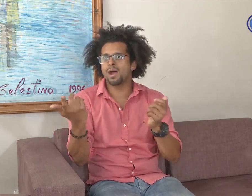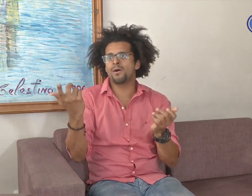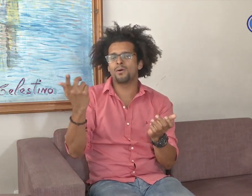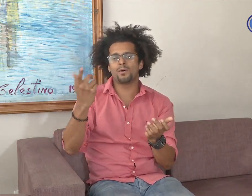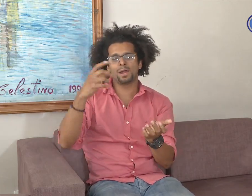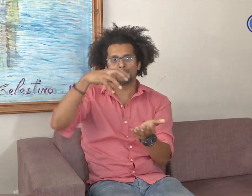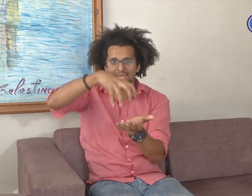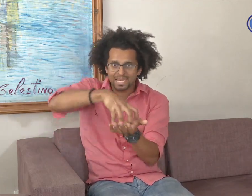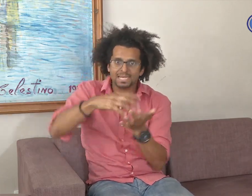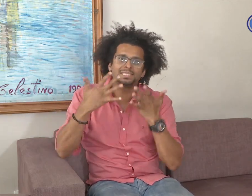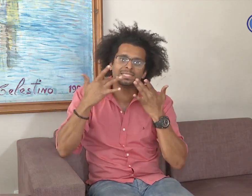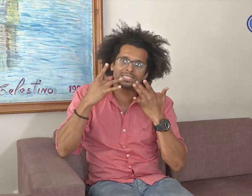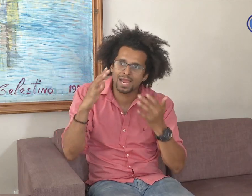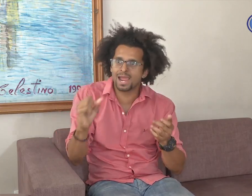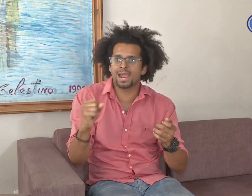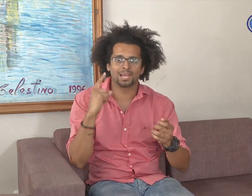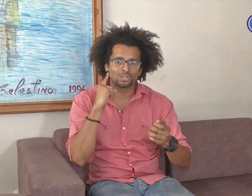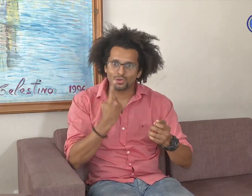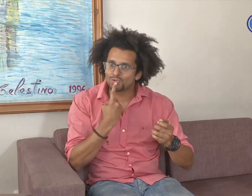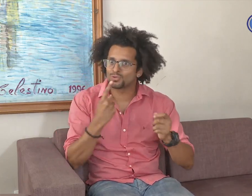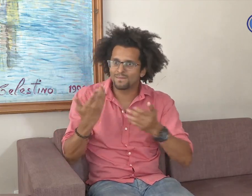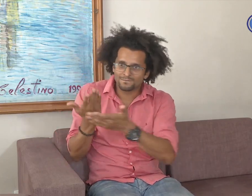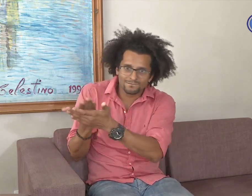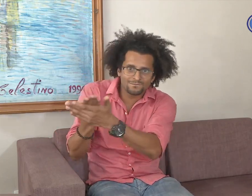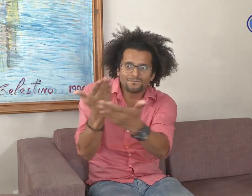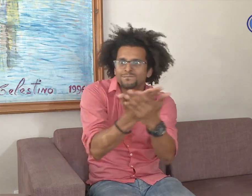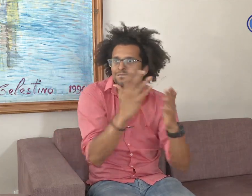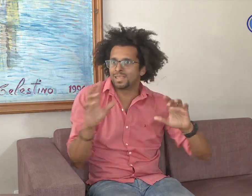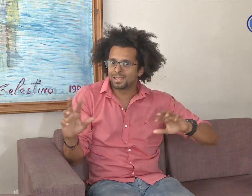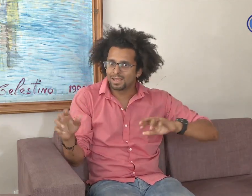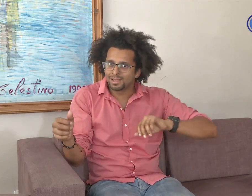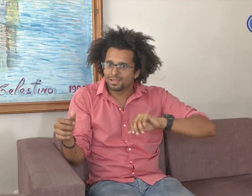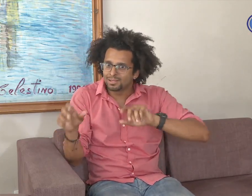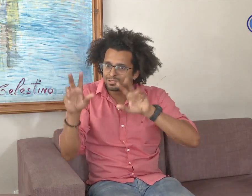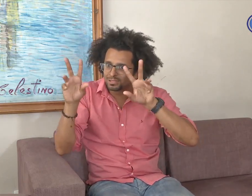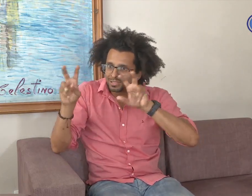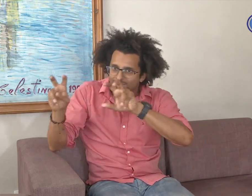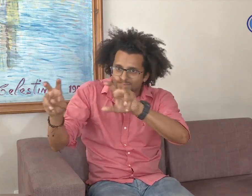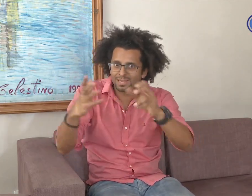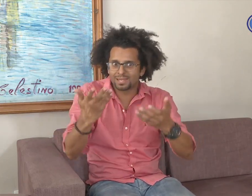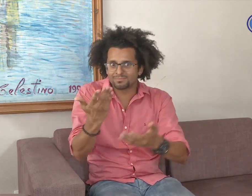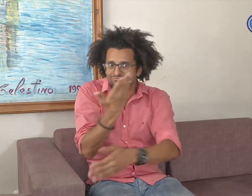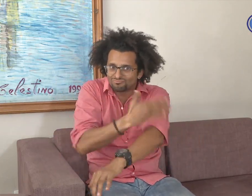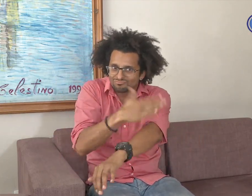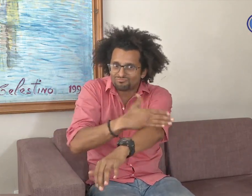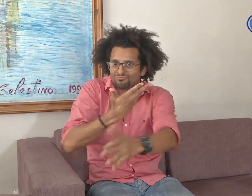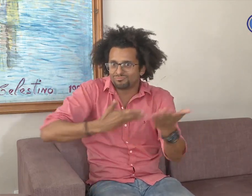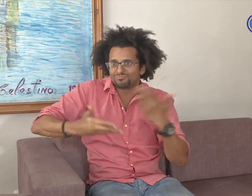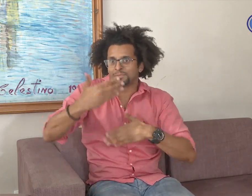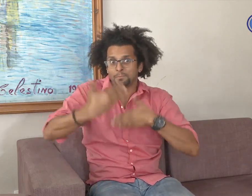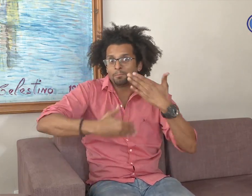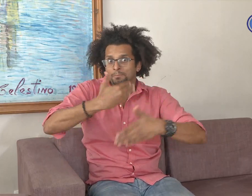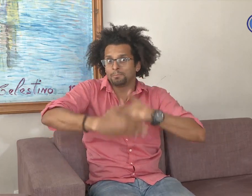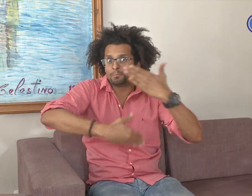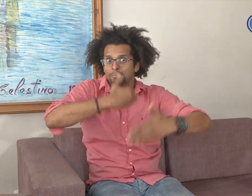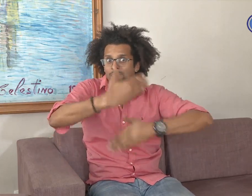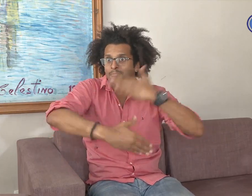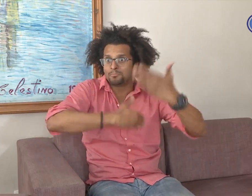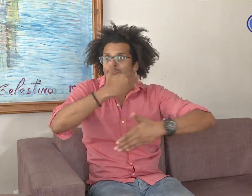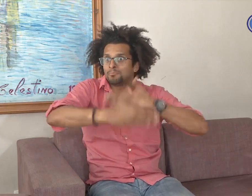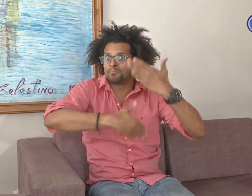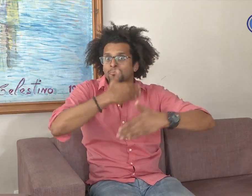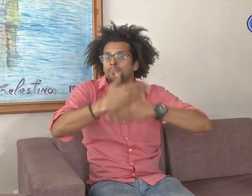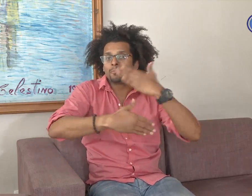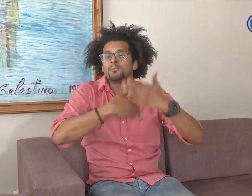adaptações para a comunidade surda, teatro, outros temas também, treinávamos. E